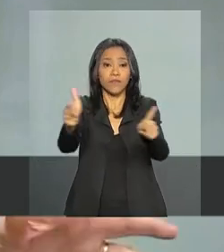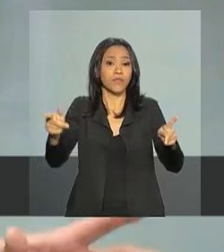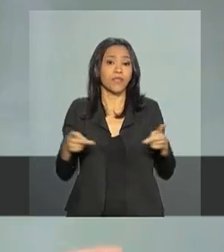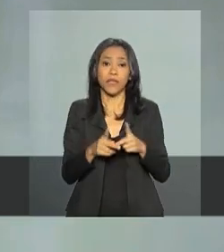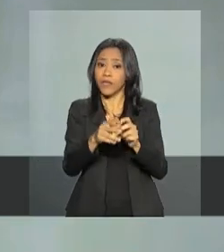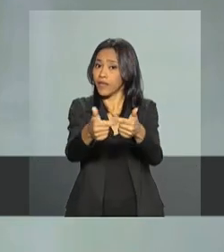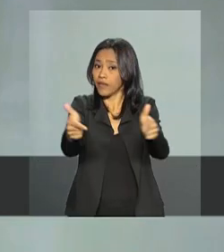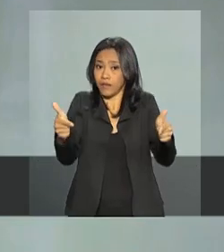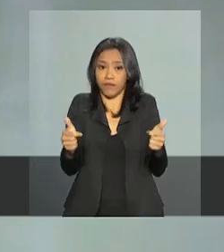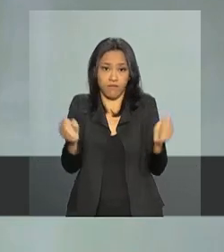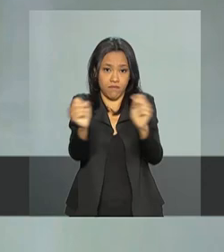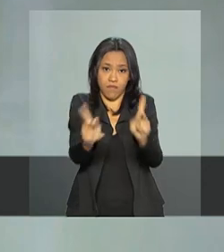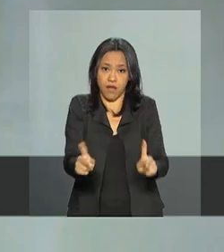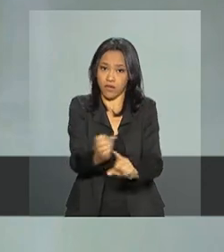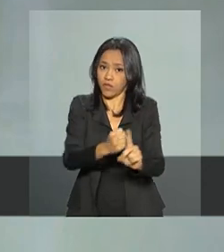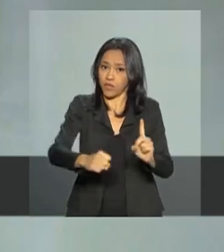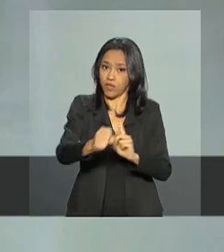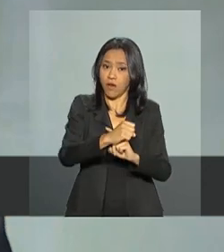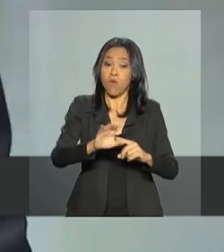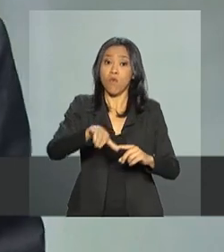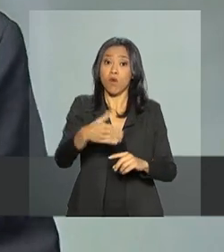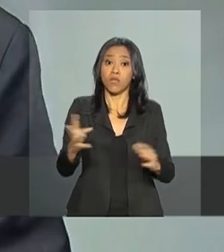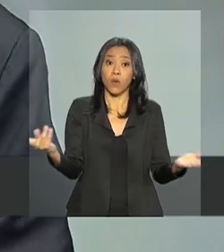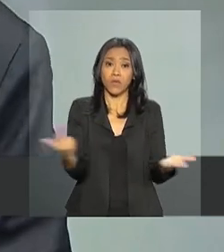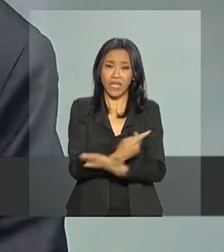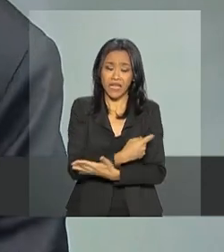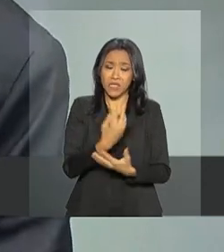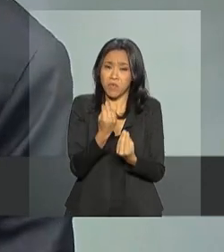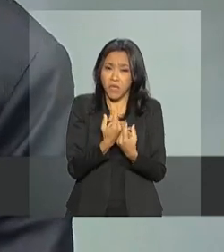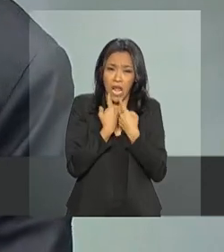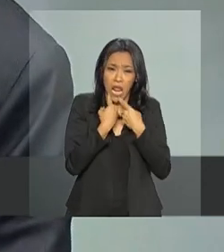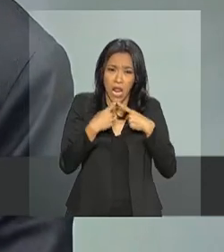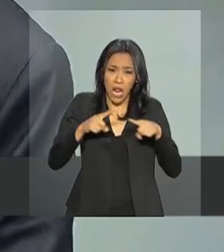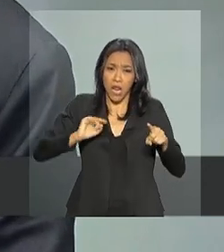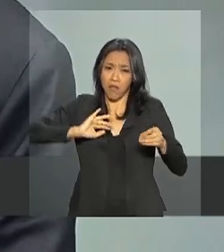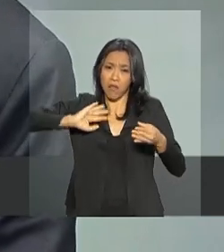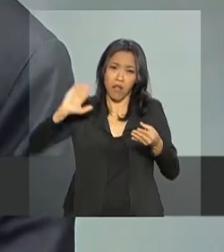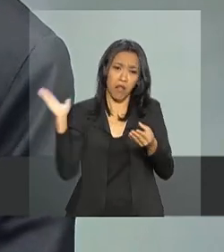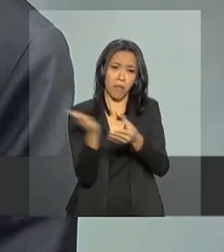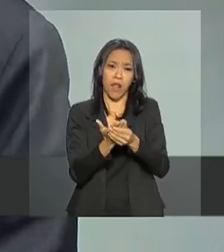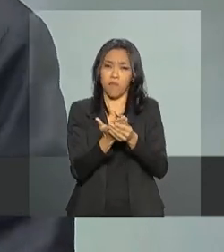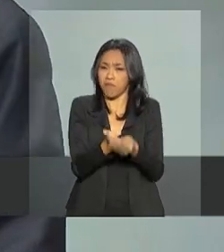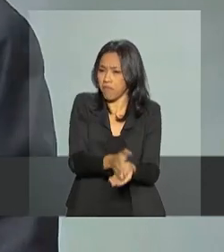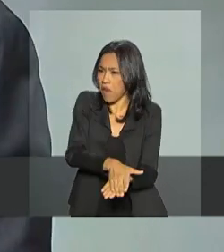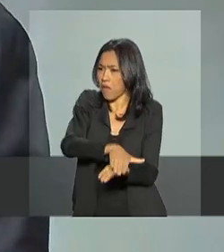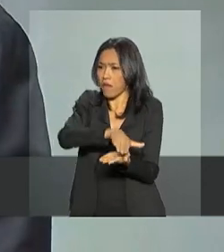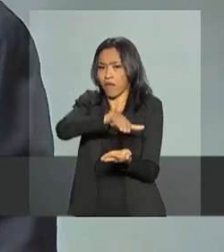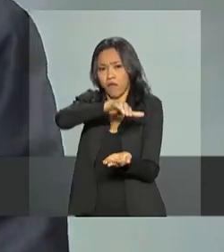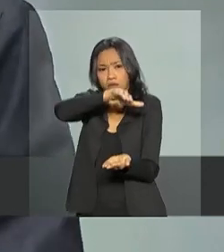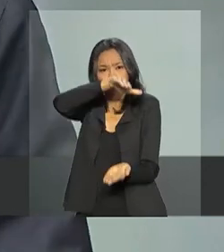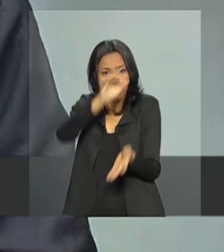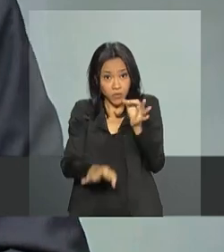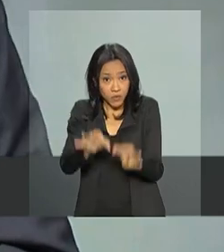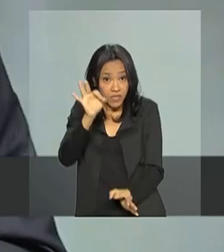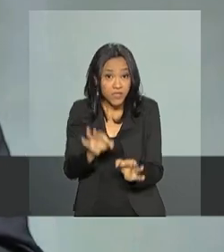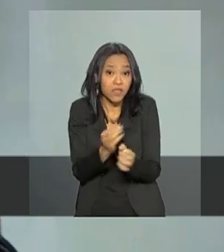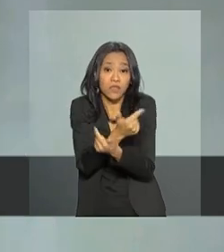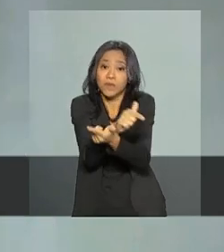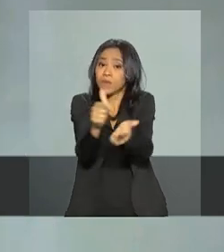maior a litigiosidade judicial, maior a intranquilidade social. E o que